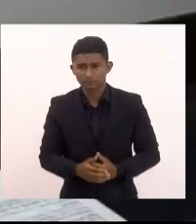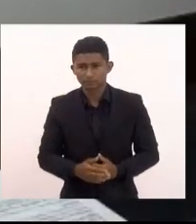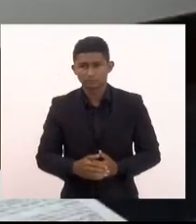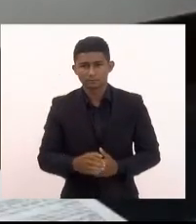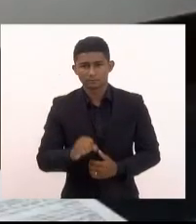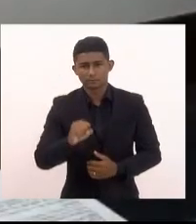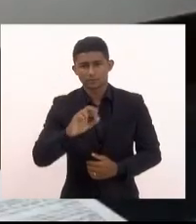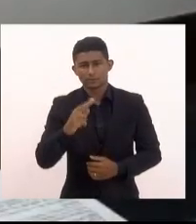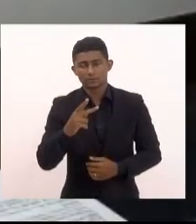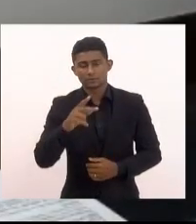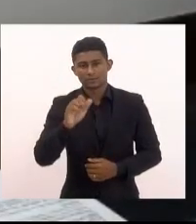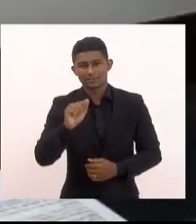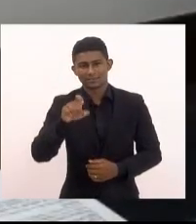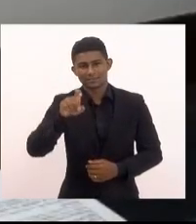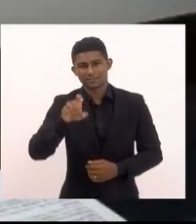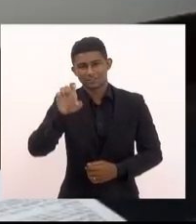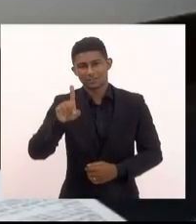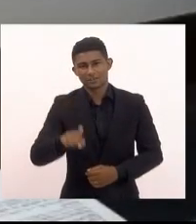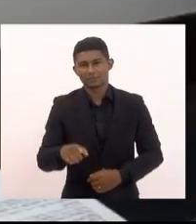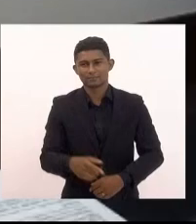axé.